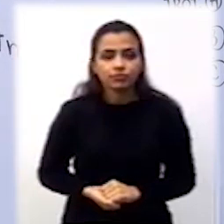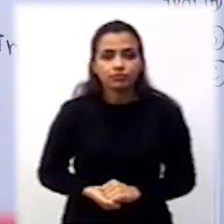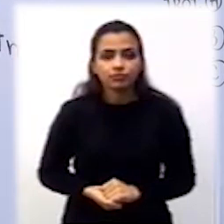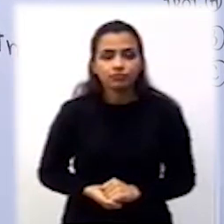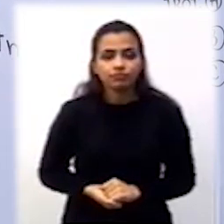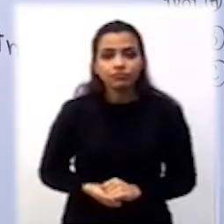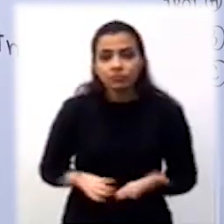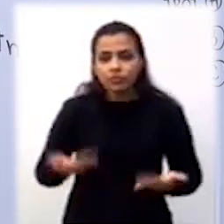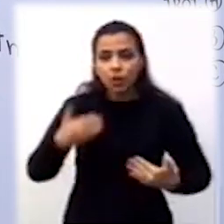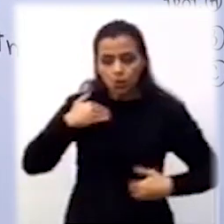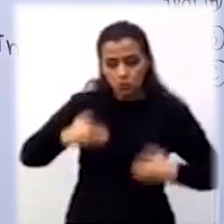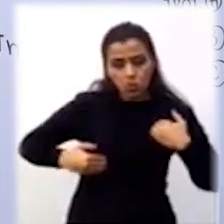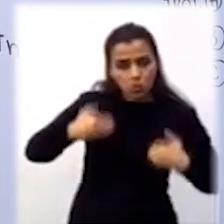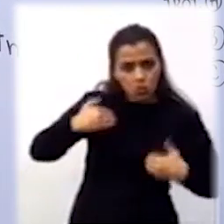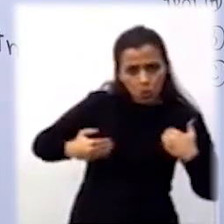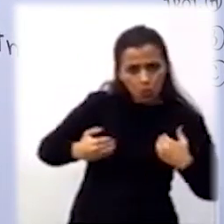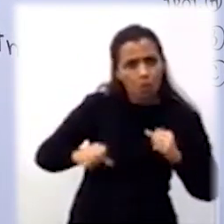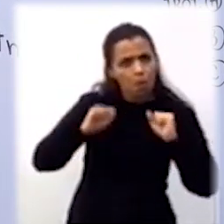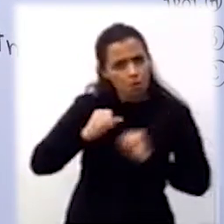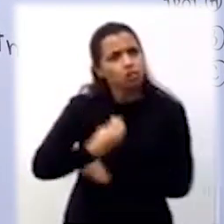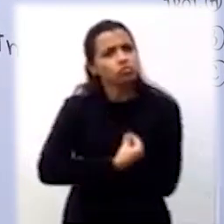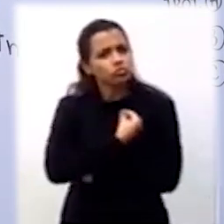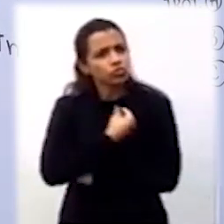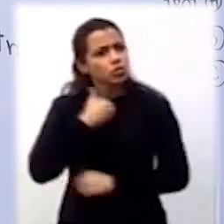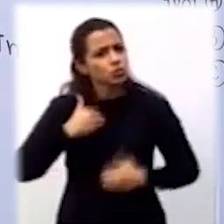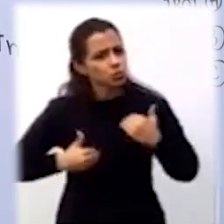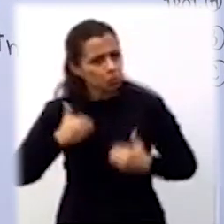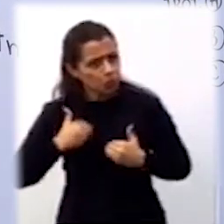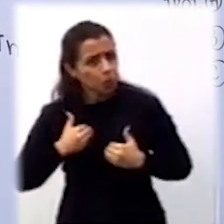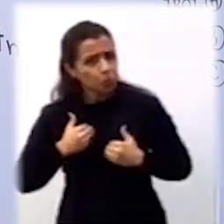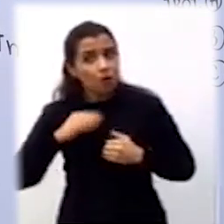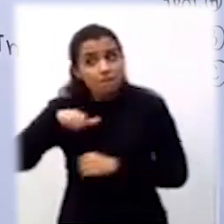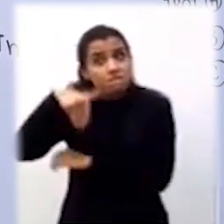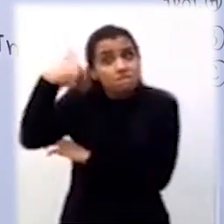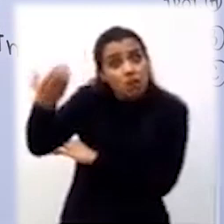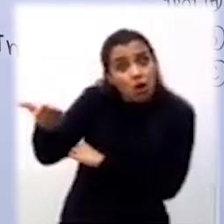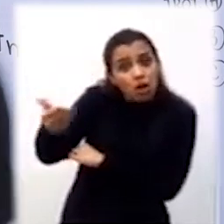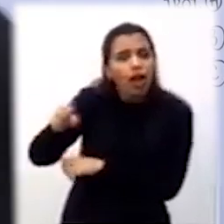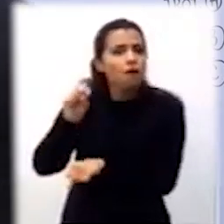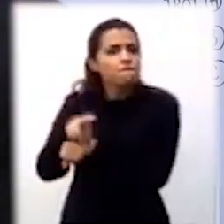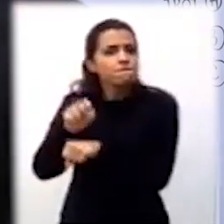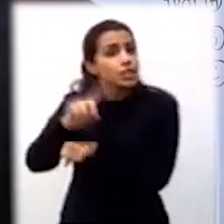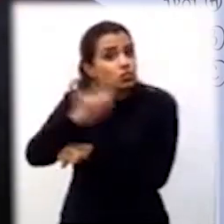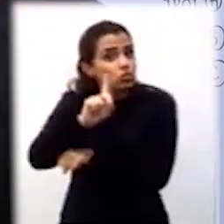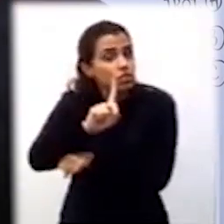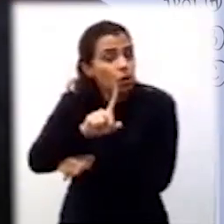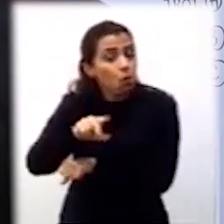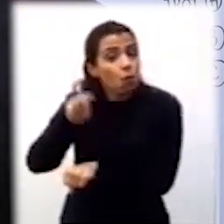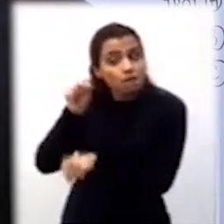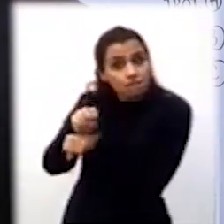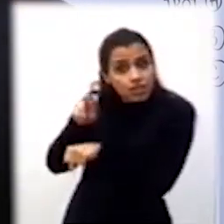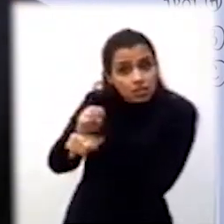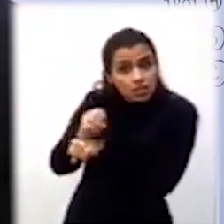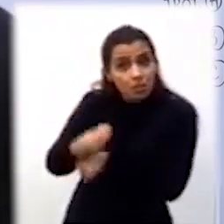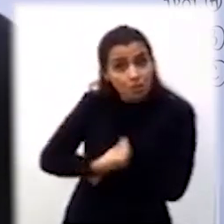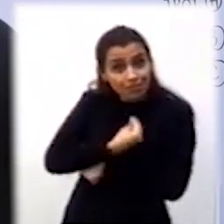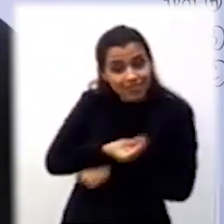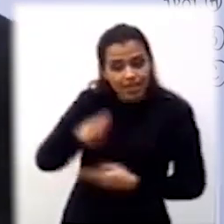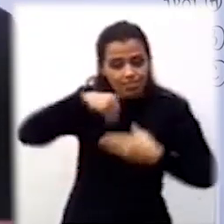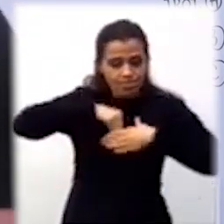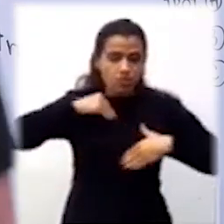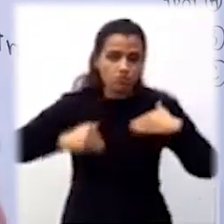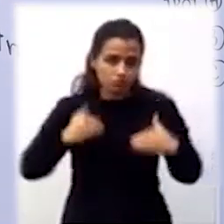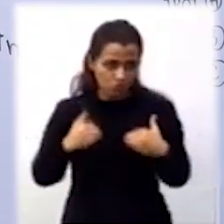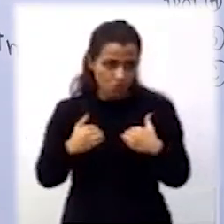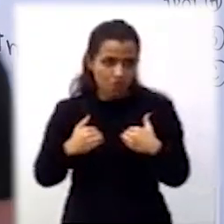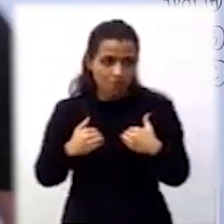pelo nosso corpo, que ele pode sobreviver no nosso corpo fora de uma célula. O vírus não, tem que ser dentro da célula, tá? Outra coisa,